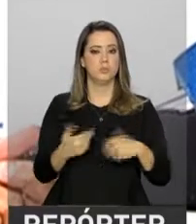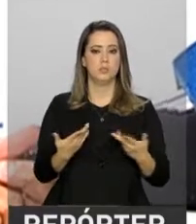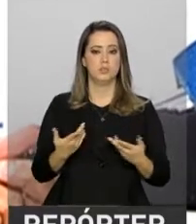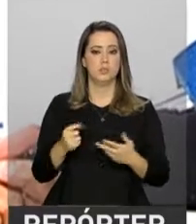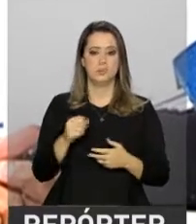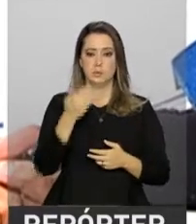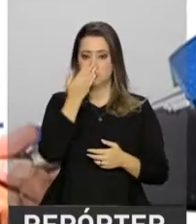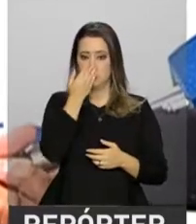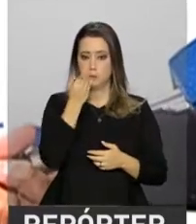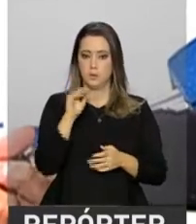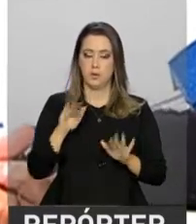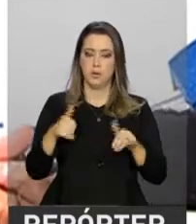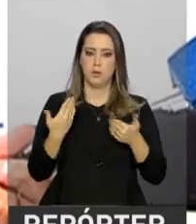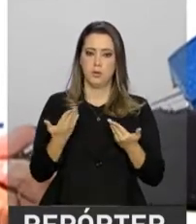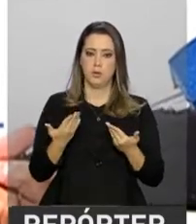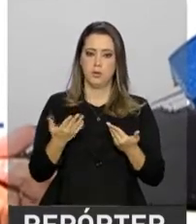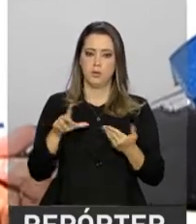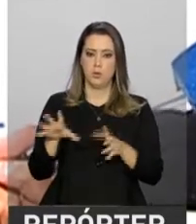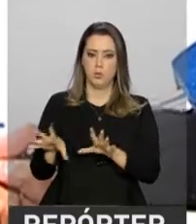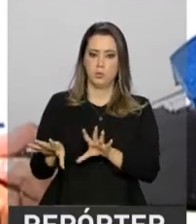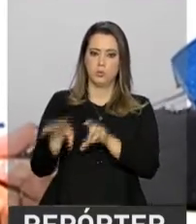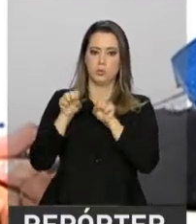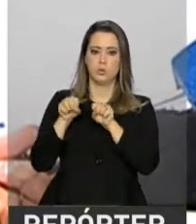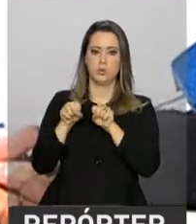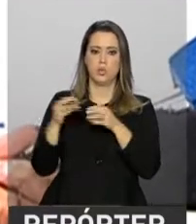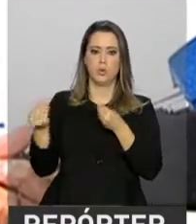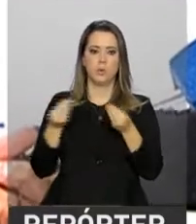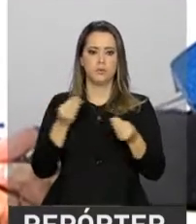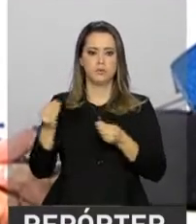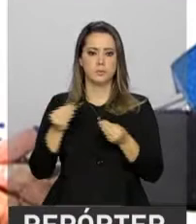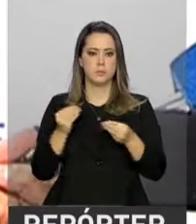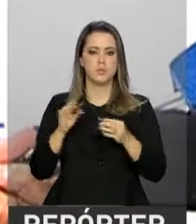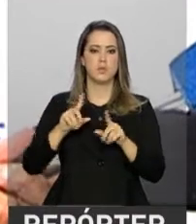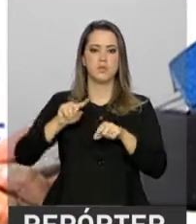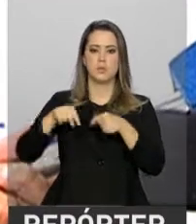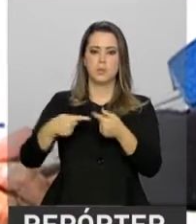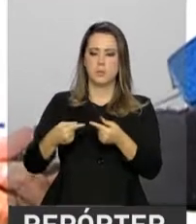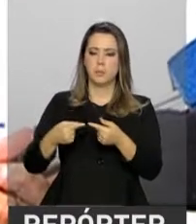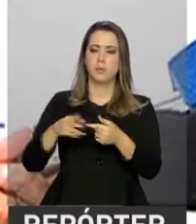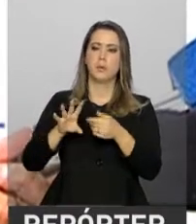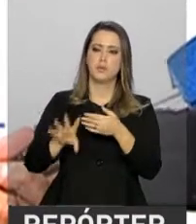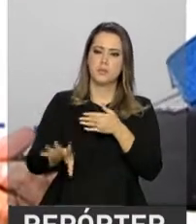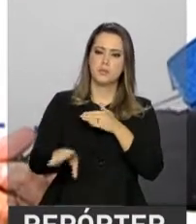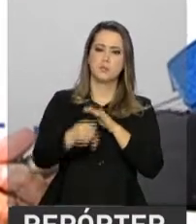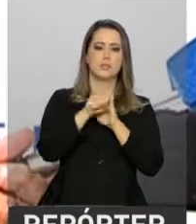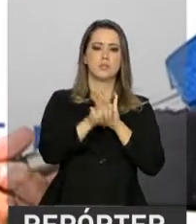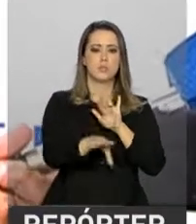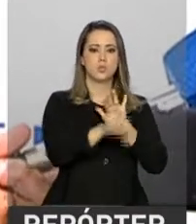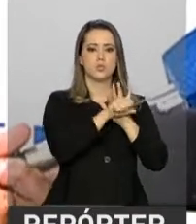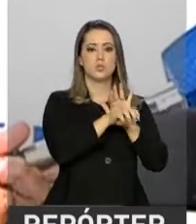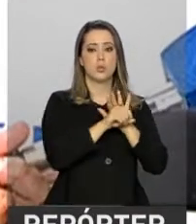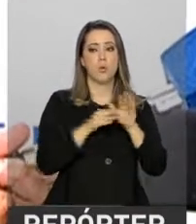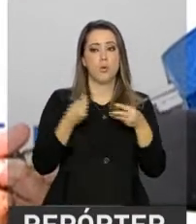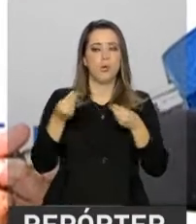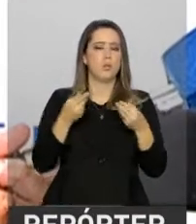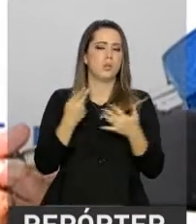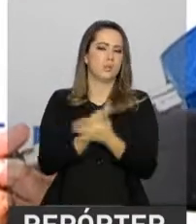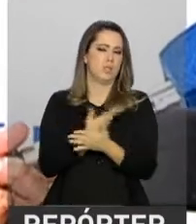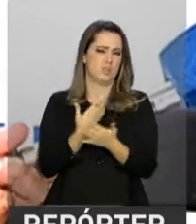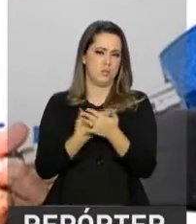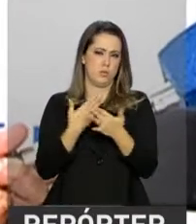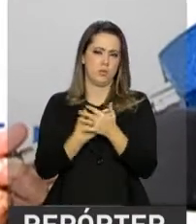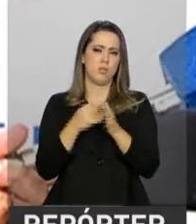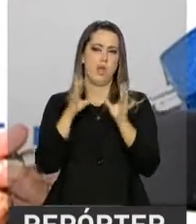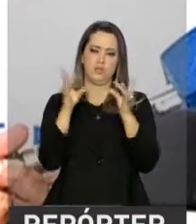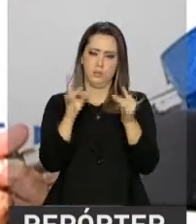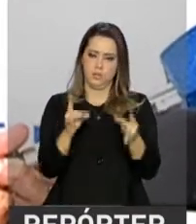seja, quanto ele precisa ser infectado para ele poder transmitir, se é que ele vai poder transmitir ou não. E vamos